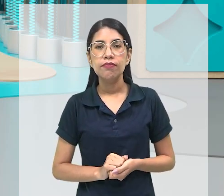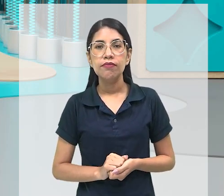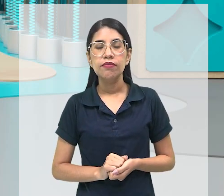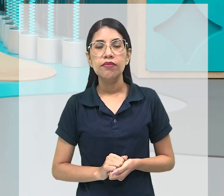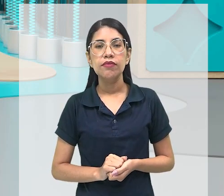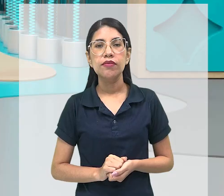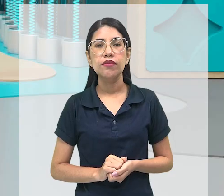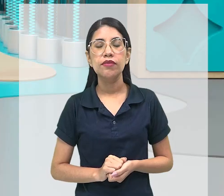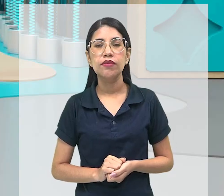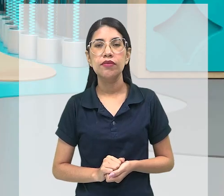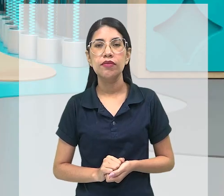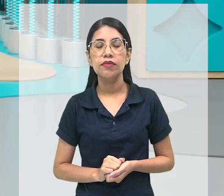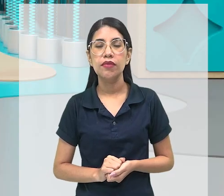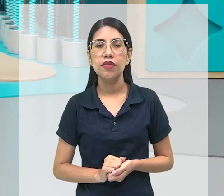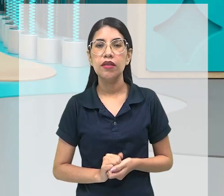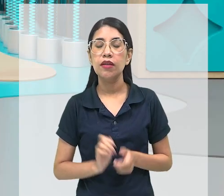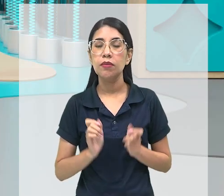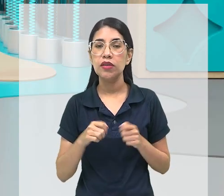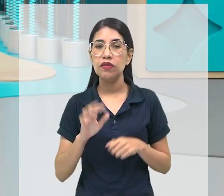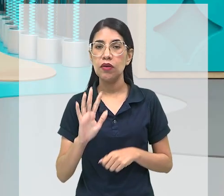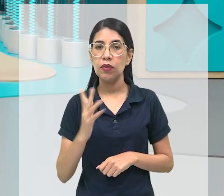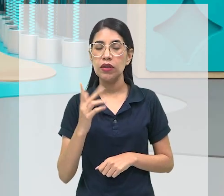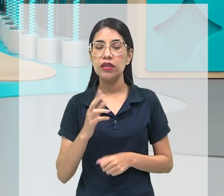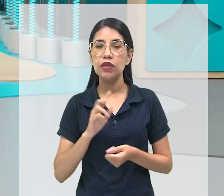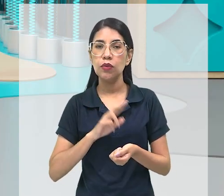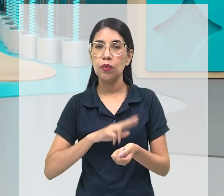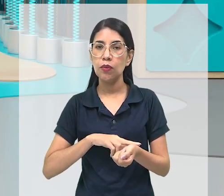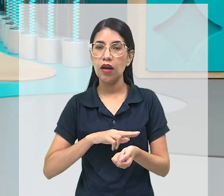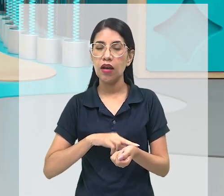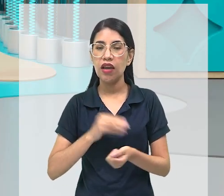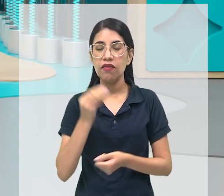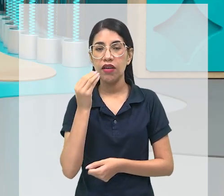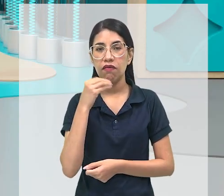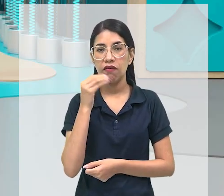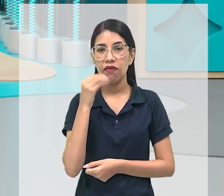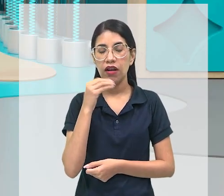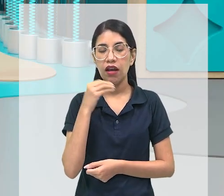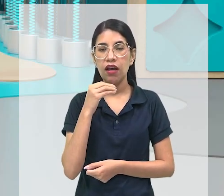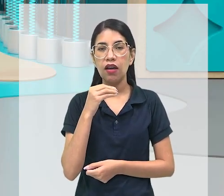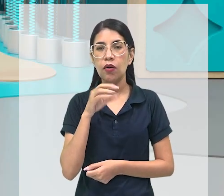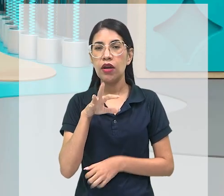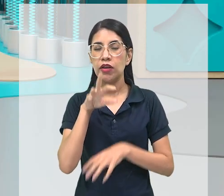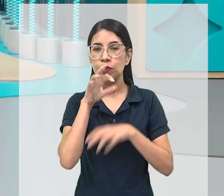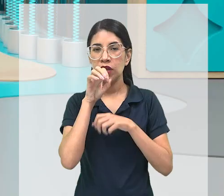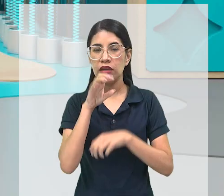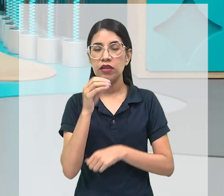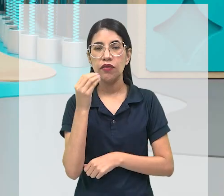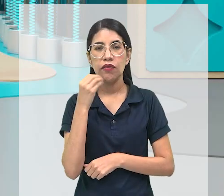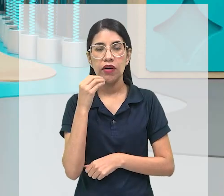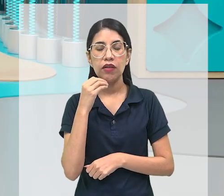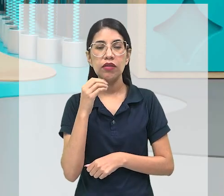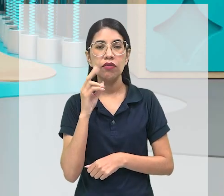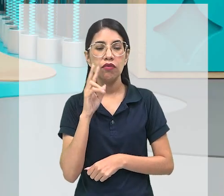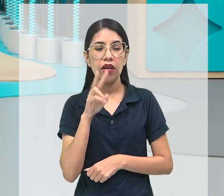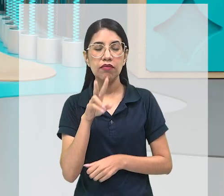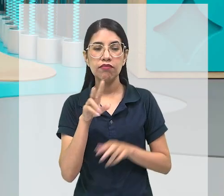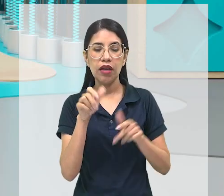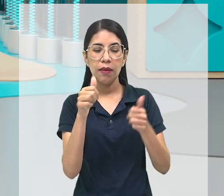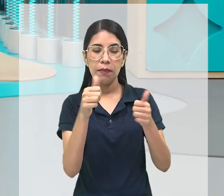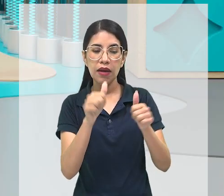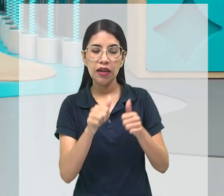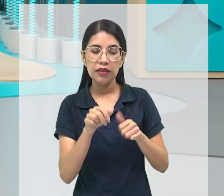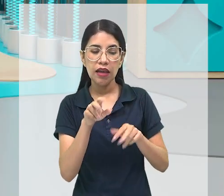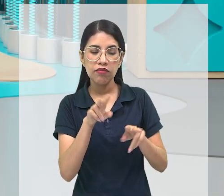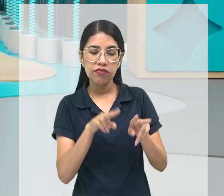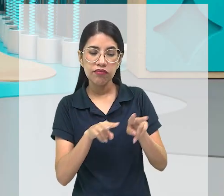diminuir, né, os sinais vitais da vítima. Então você vai verificar pelo corpo da vítima todinho